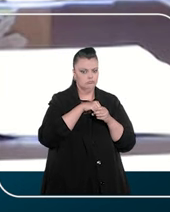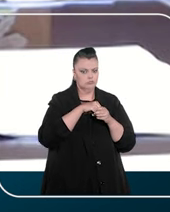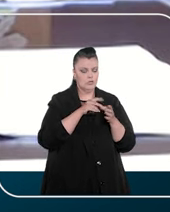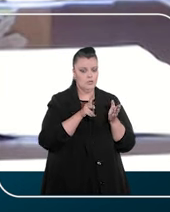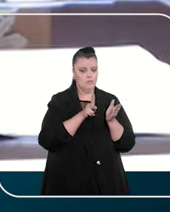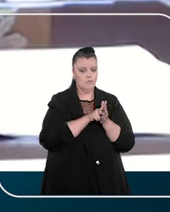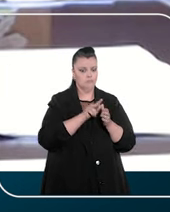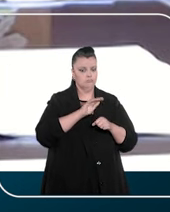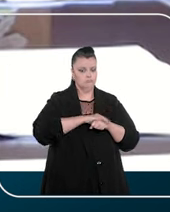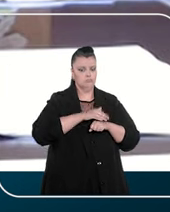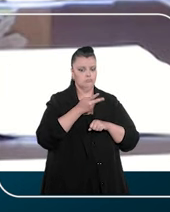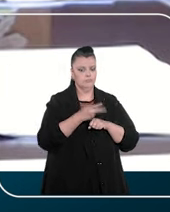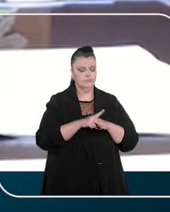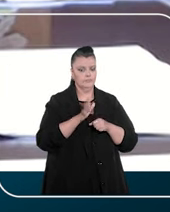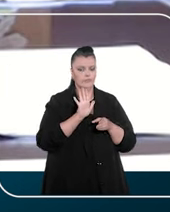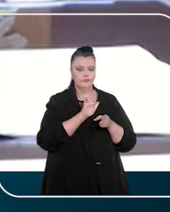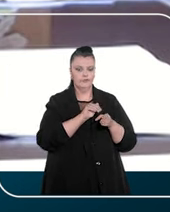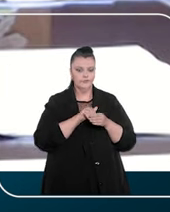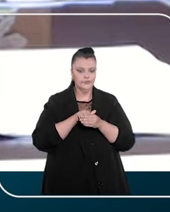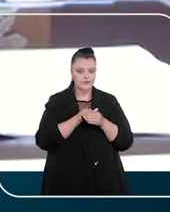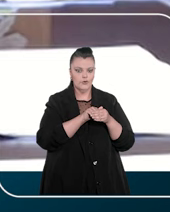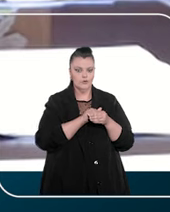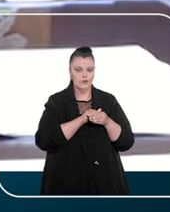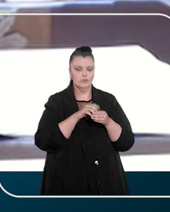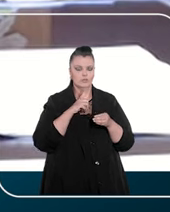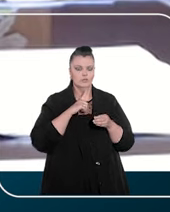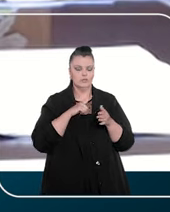dado, há uma vista pedida